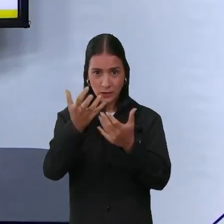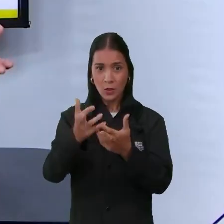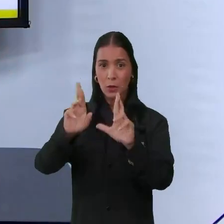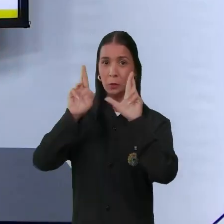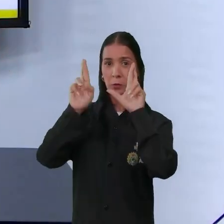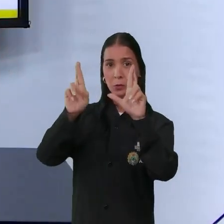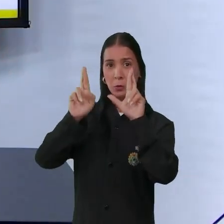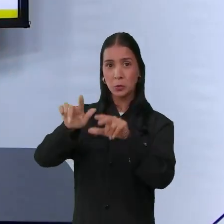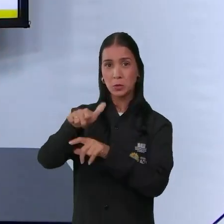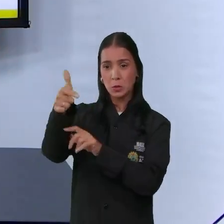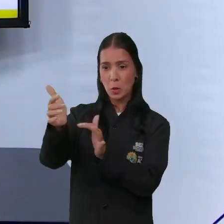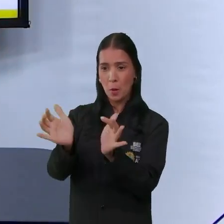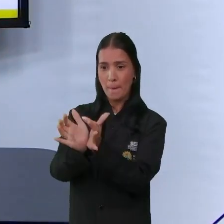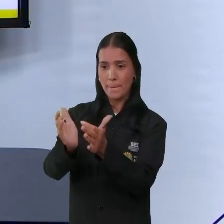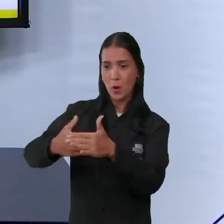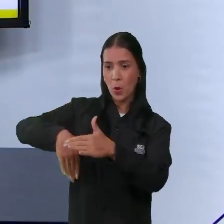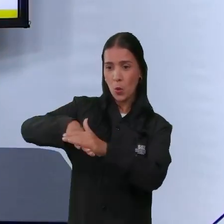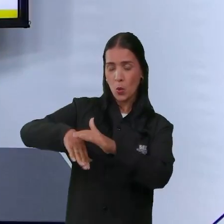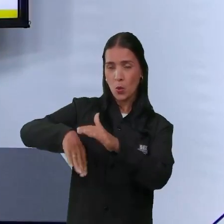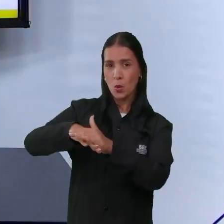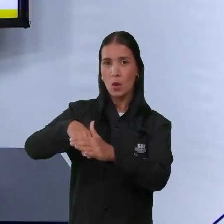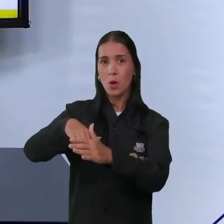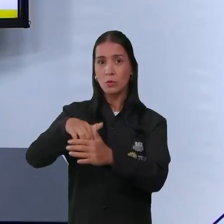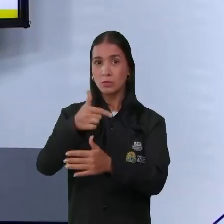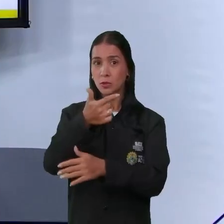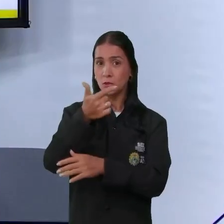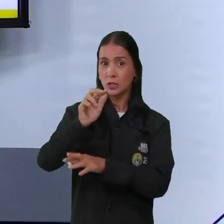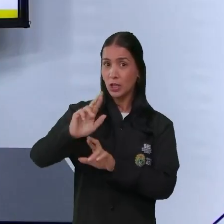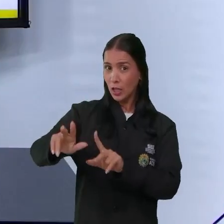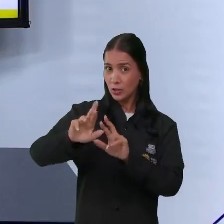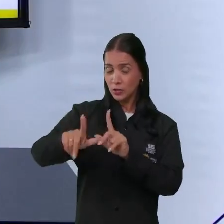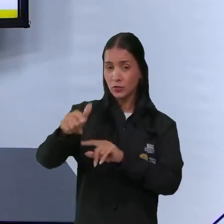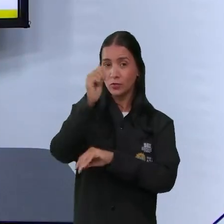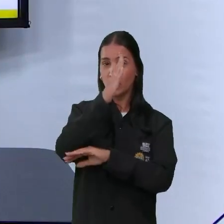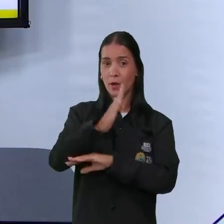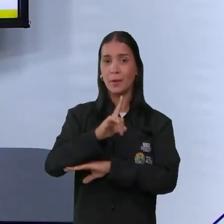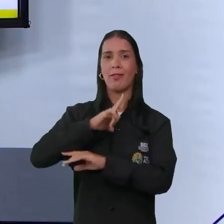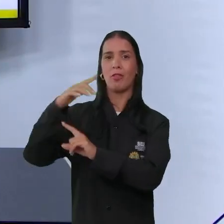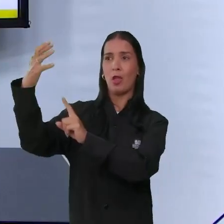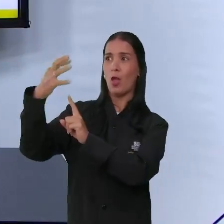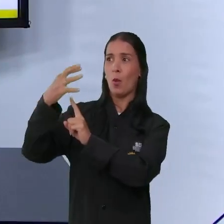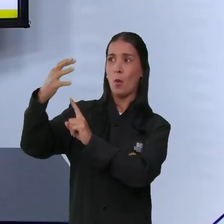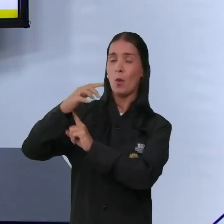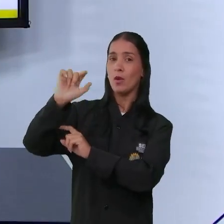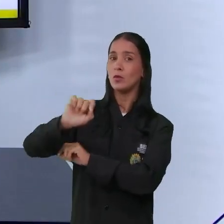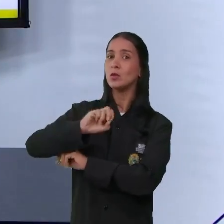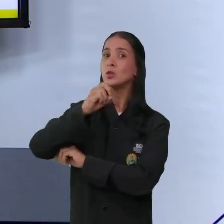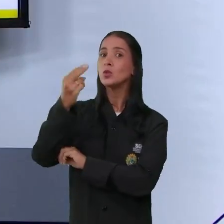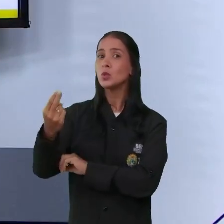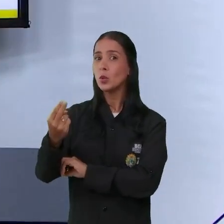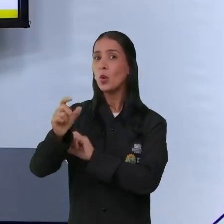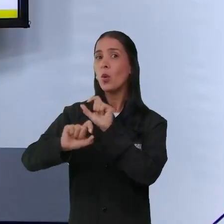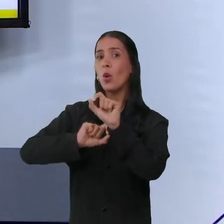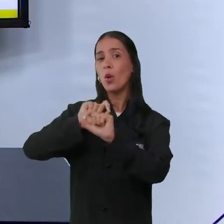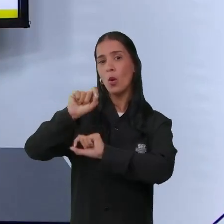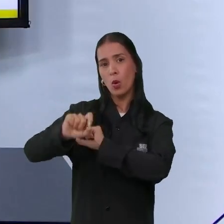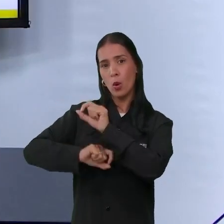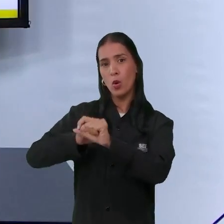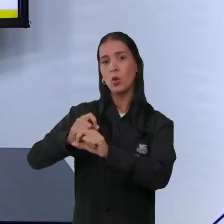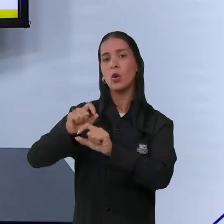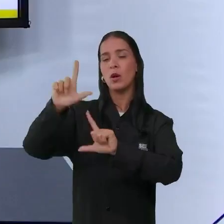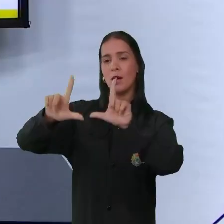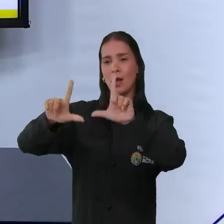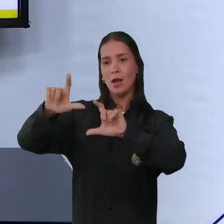brasileiro, o Barcelona da Espanha, por exemplo, eu estou sendo influenciado direta ou indiretamente pelos meios